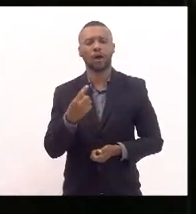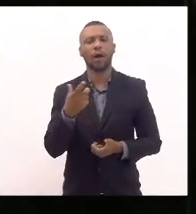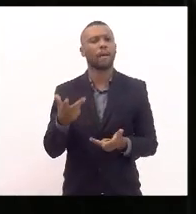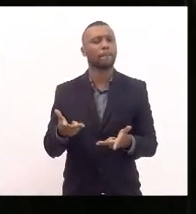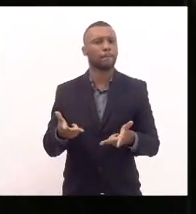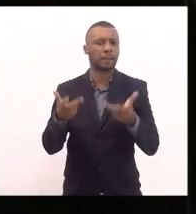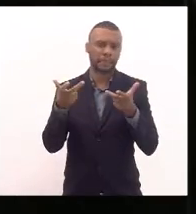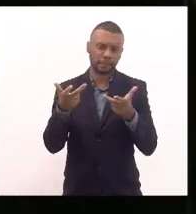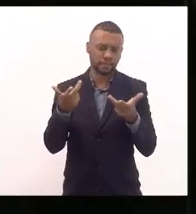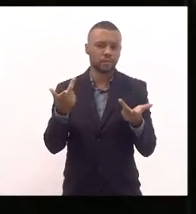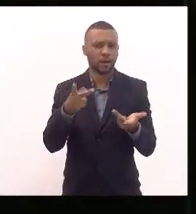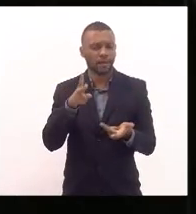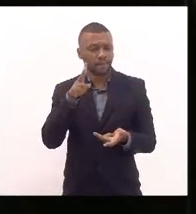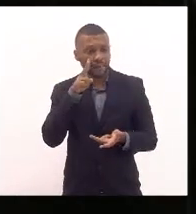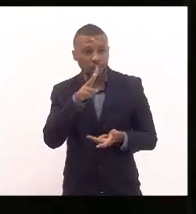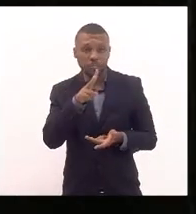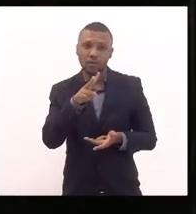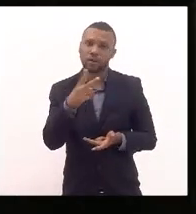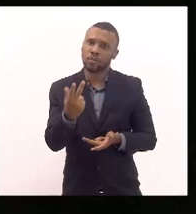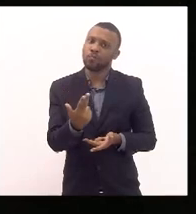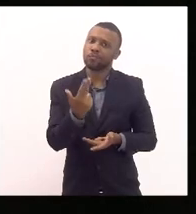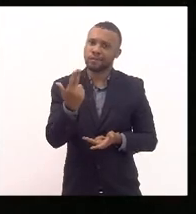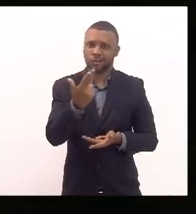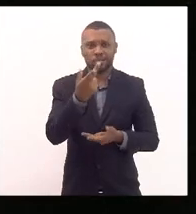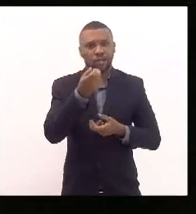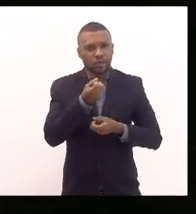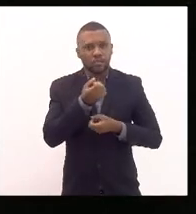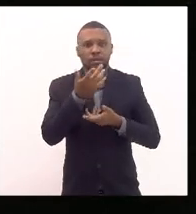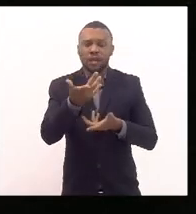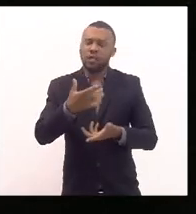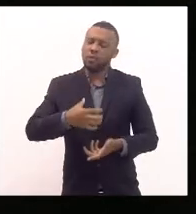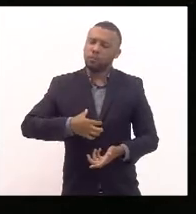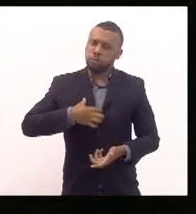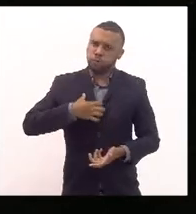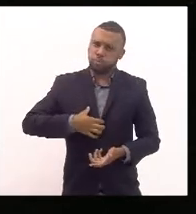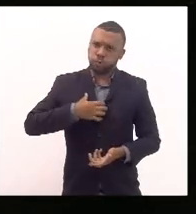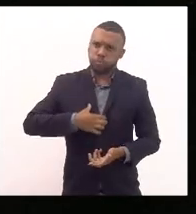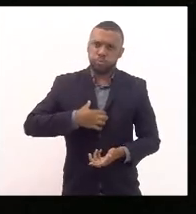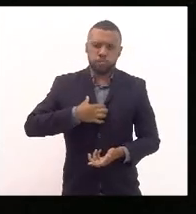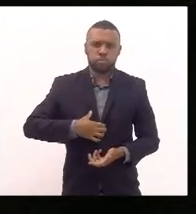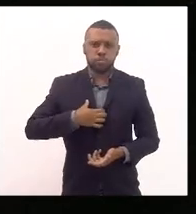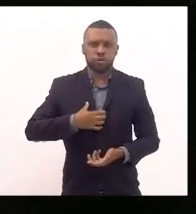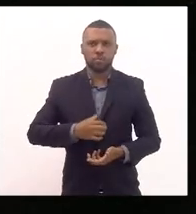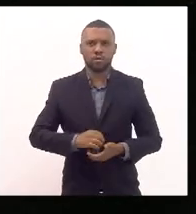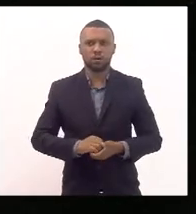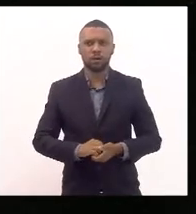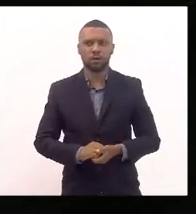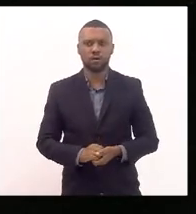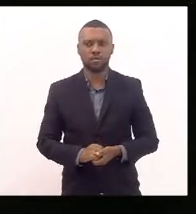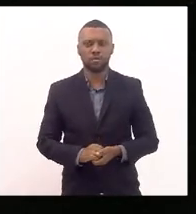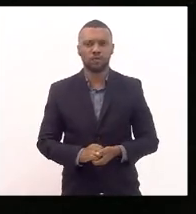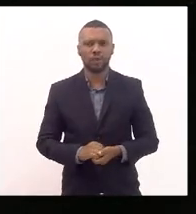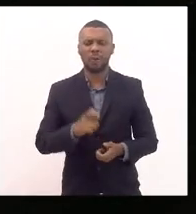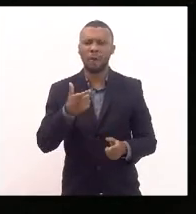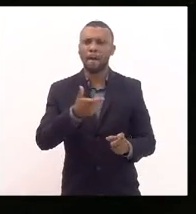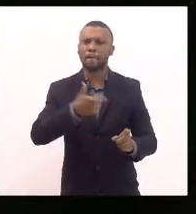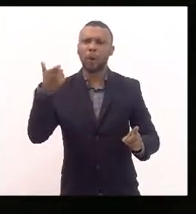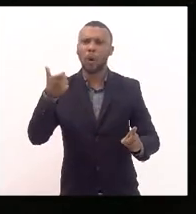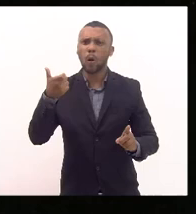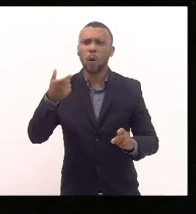Ah e não podemos deixar de expressar Nossa indignação a execução a luz do